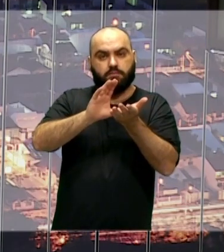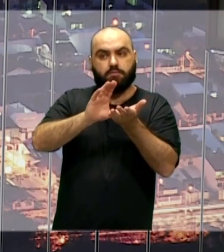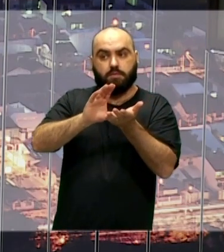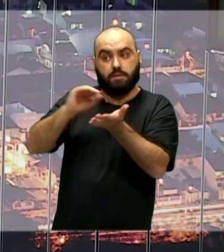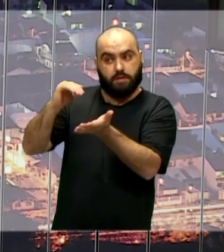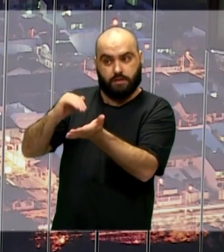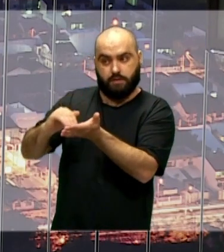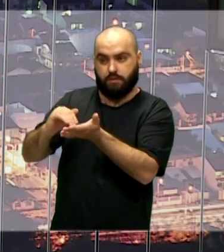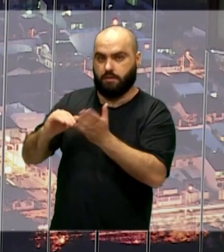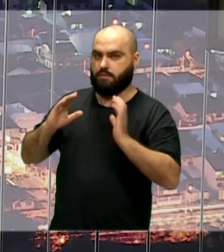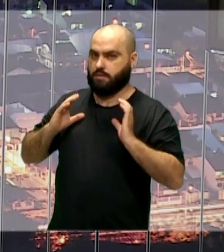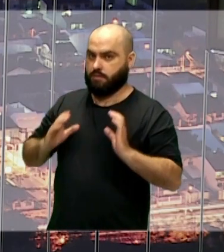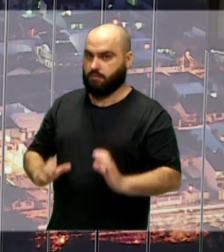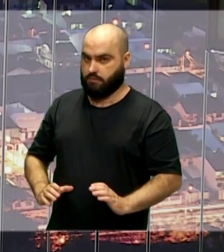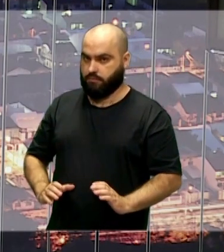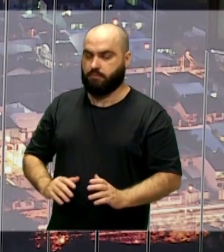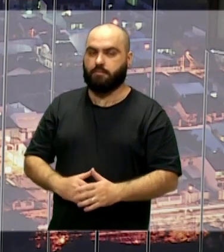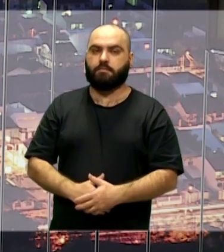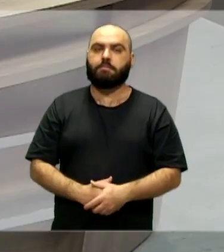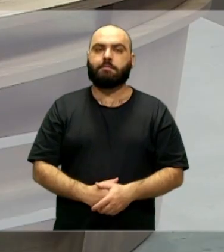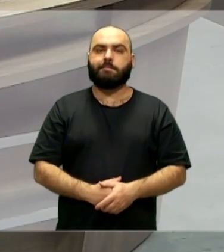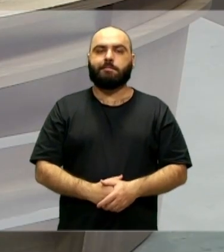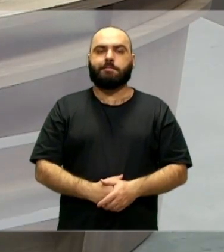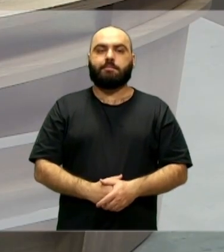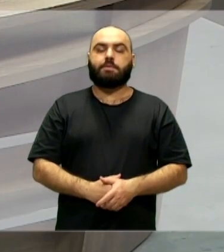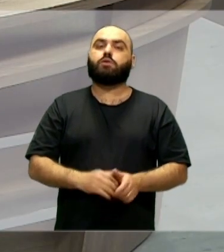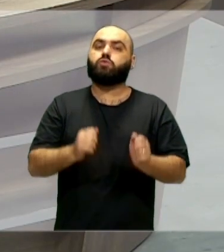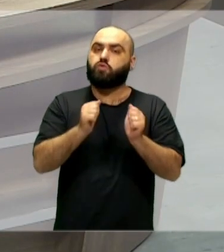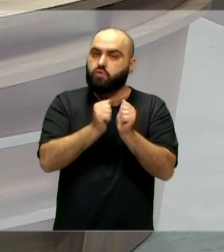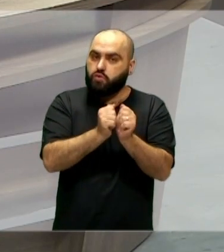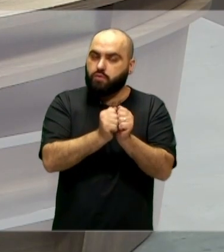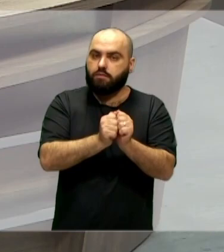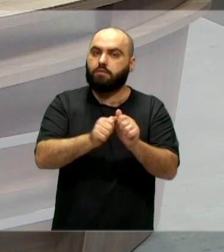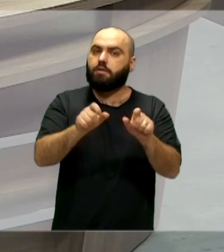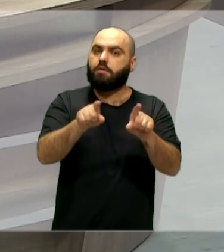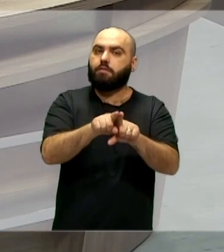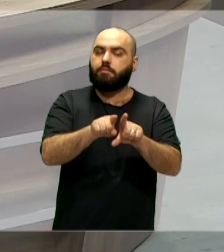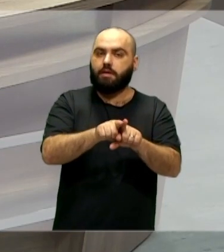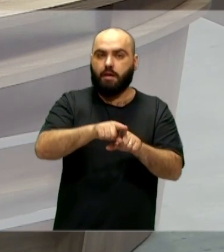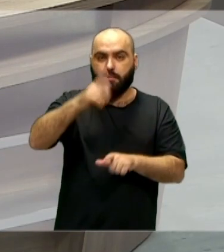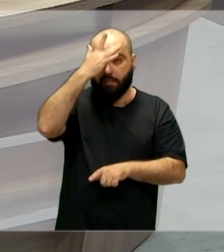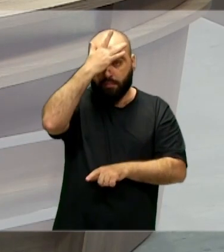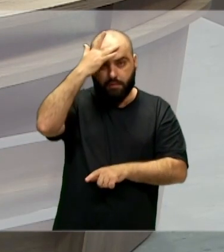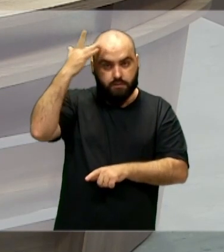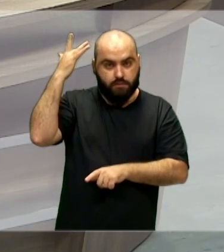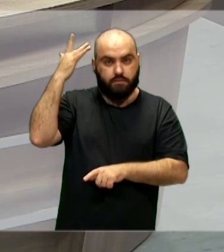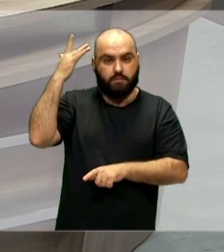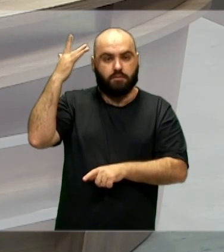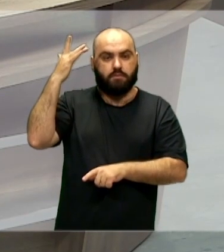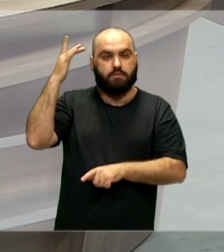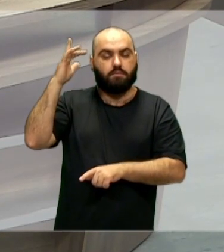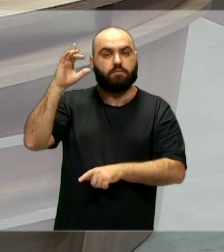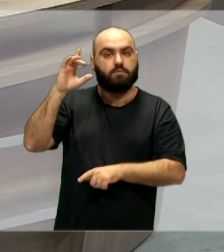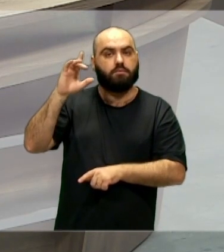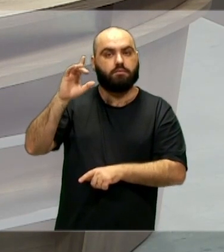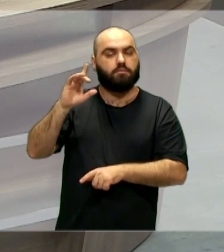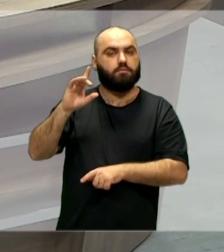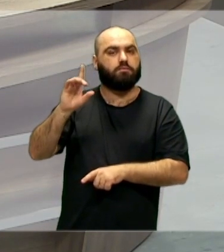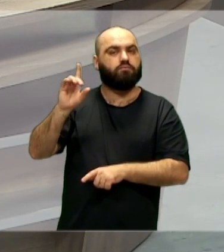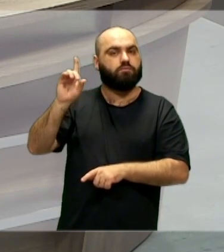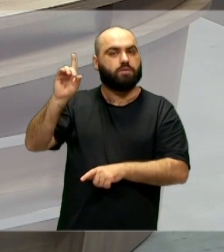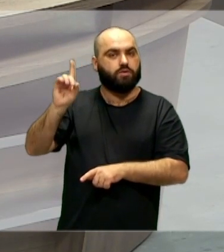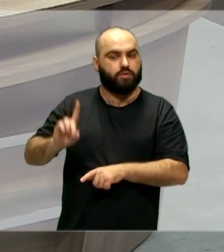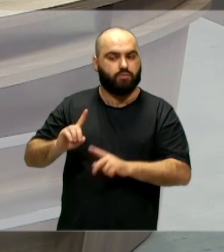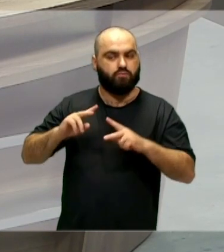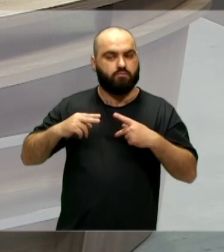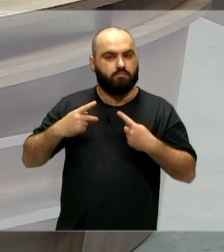de Cidadania, se eu não me engano, e estava junto também o pessoal do Centro dos Direitos Humanos, e o representante